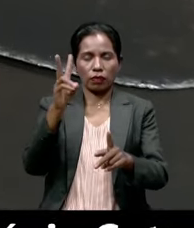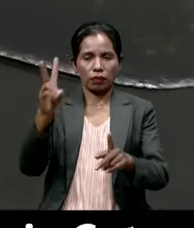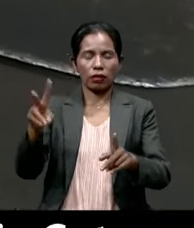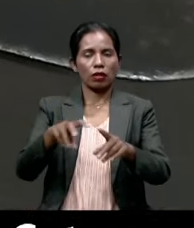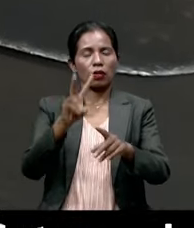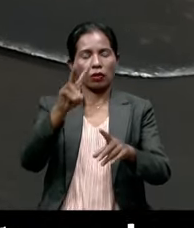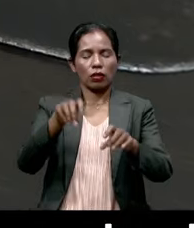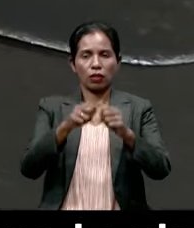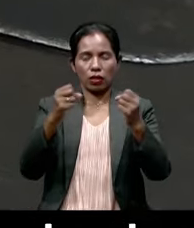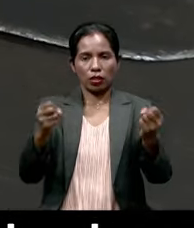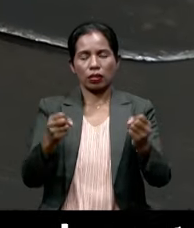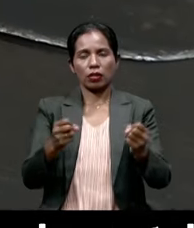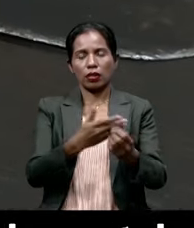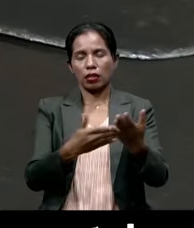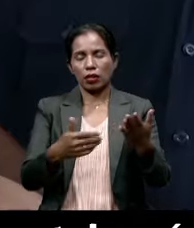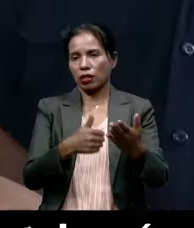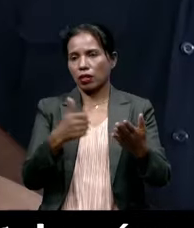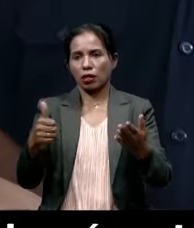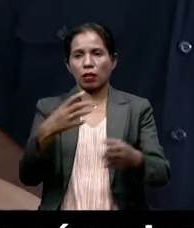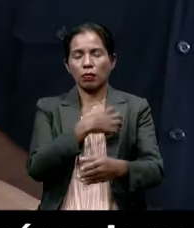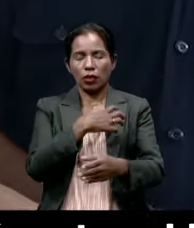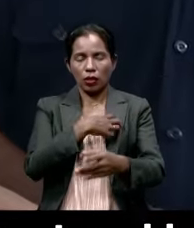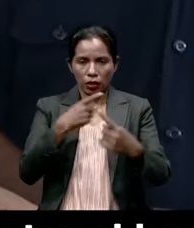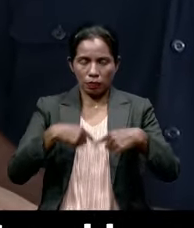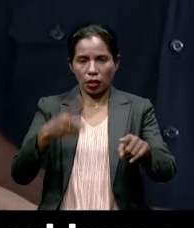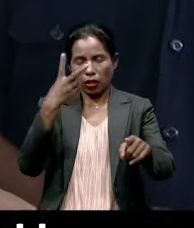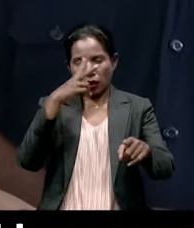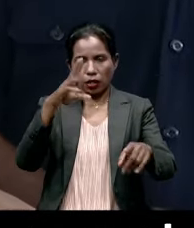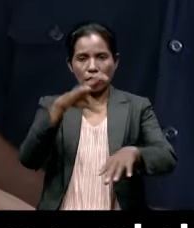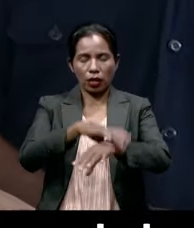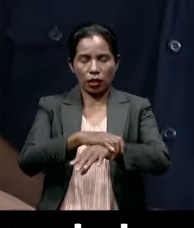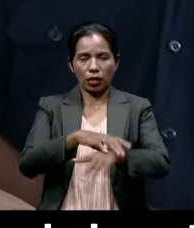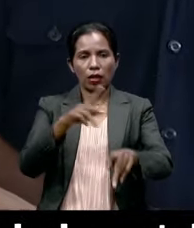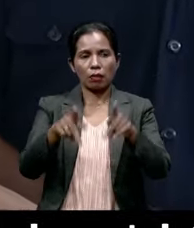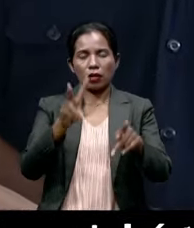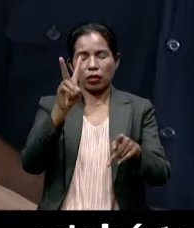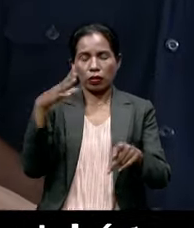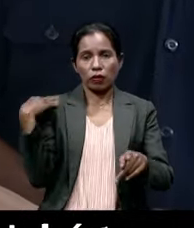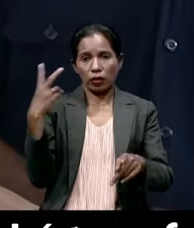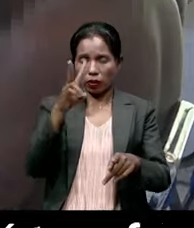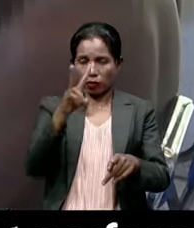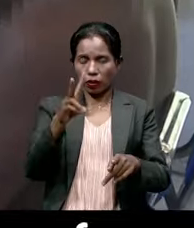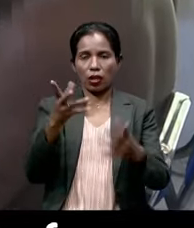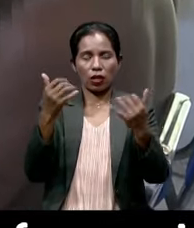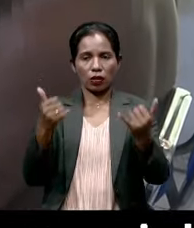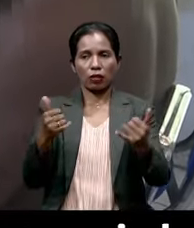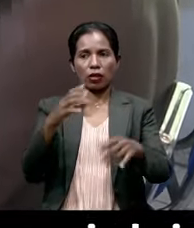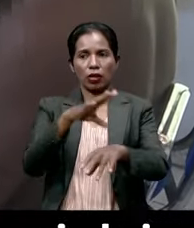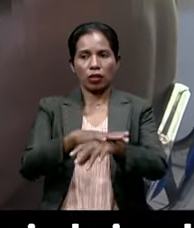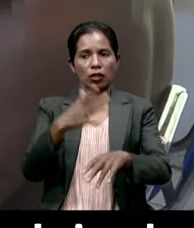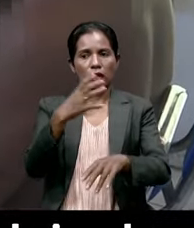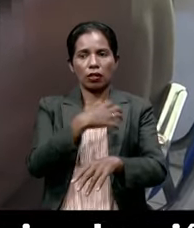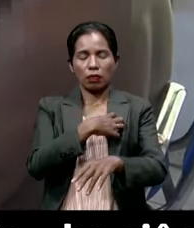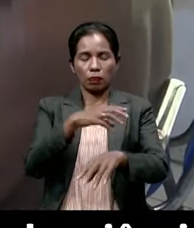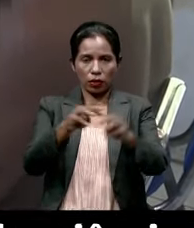mos sasan sirseluk. Hafuin simu queixa, polícia tuun direita, asegura que das jovem na rua ne, no dadau ne, deteng hela iha komando